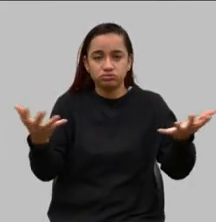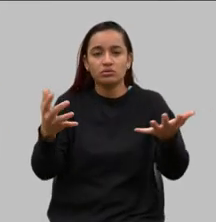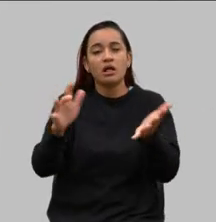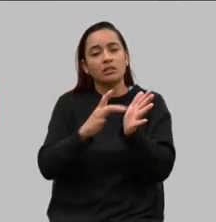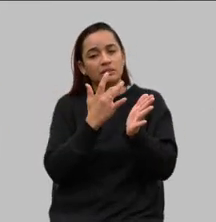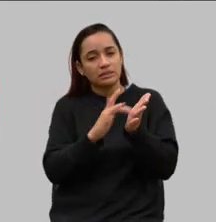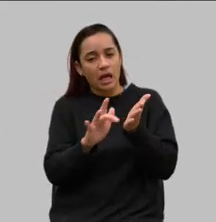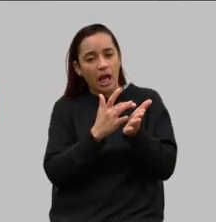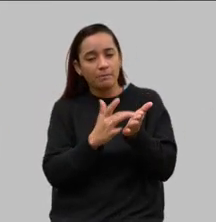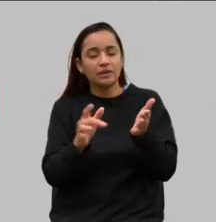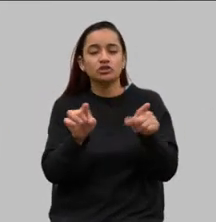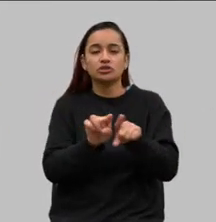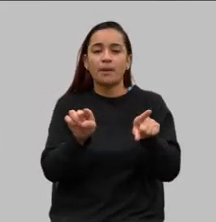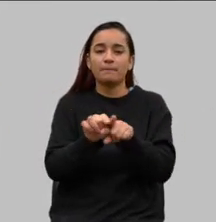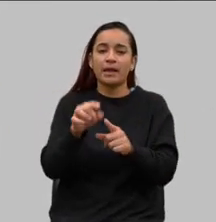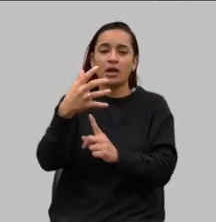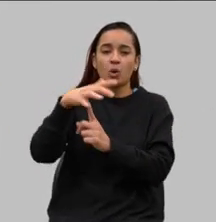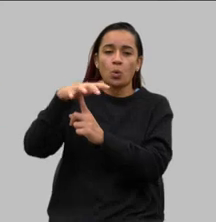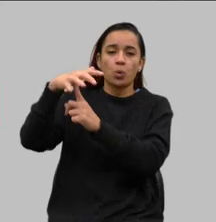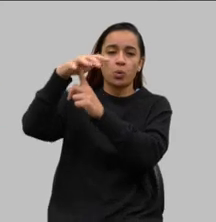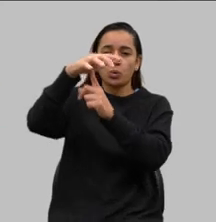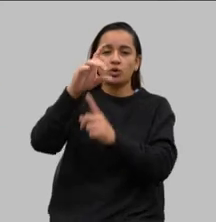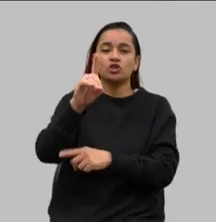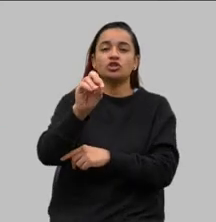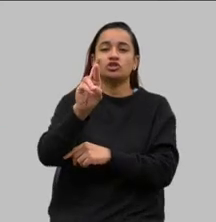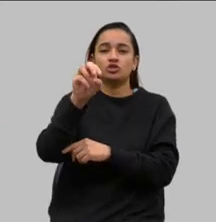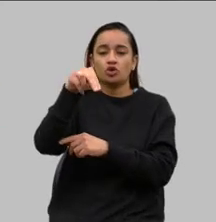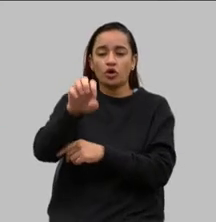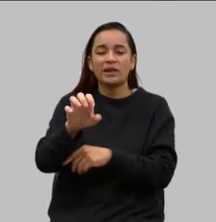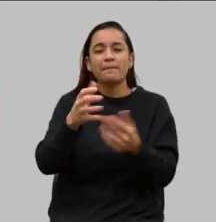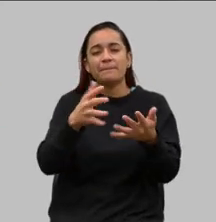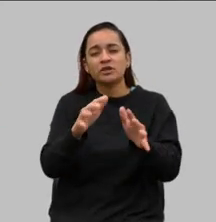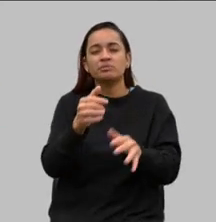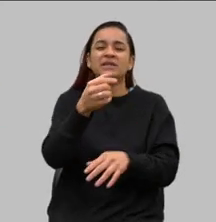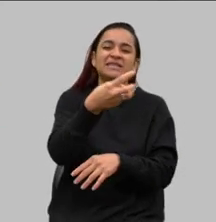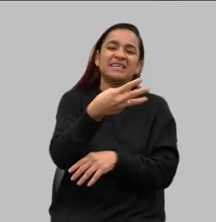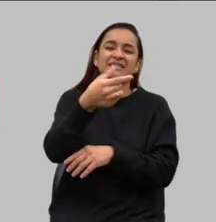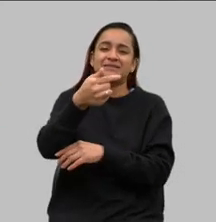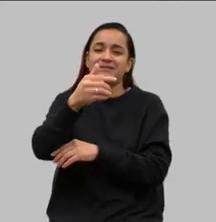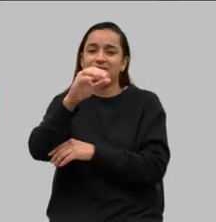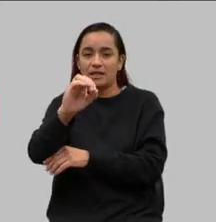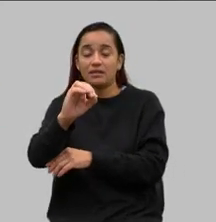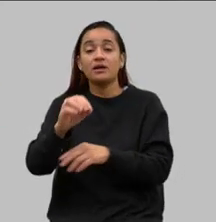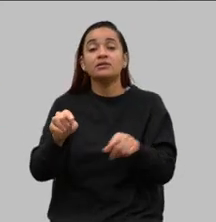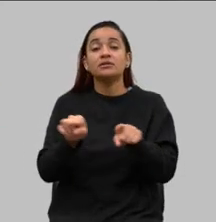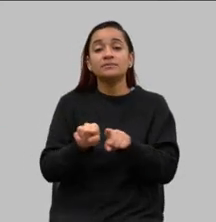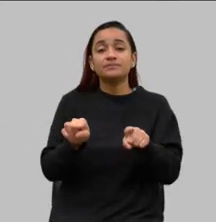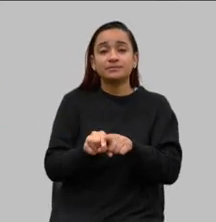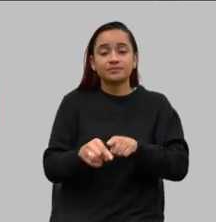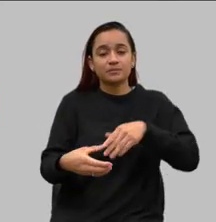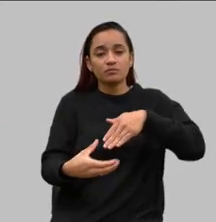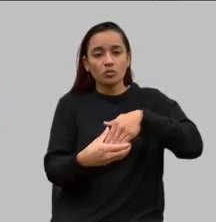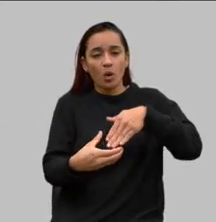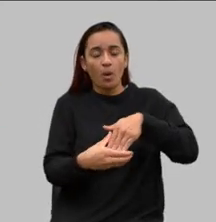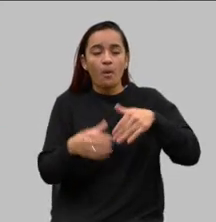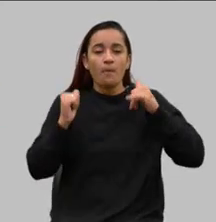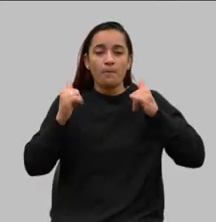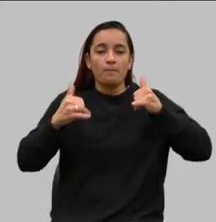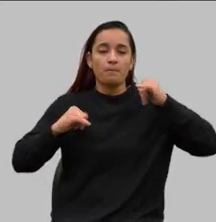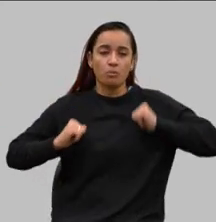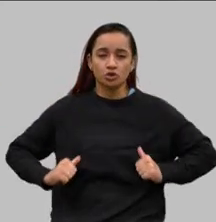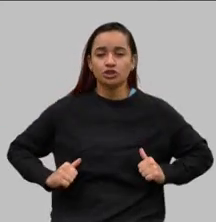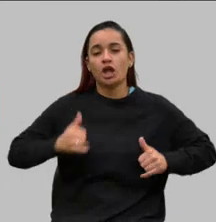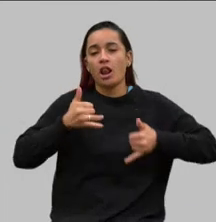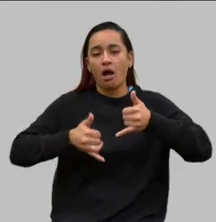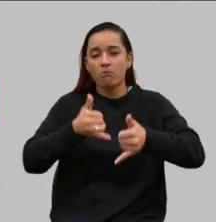drones em torno de 370 aquisição de uniforme Botas perneiras e mochilas é isso e